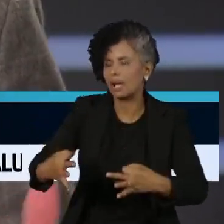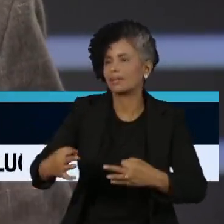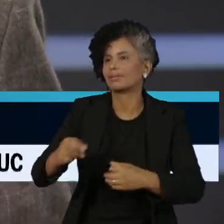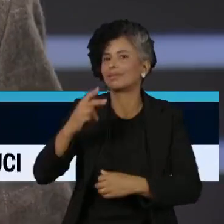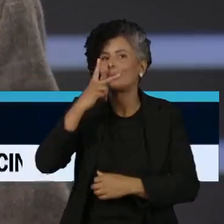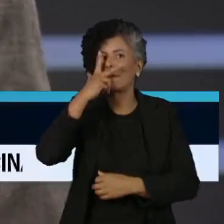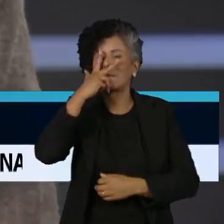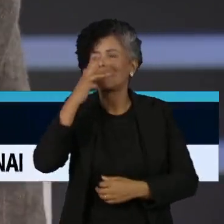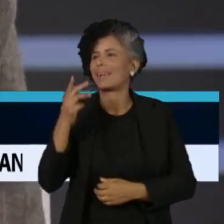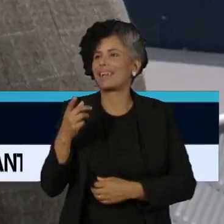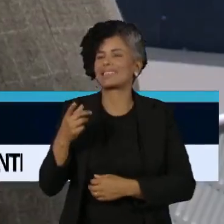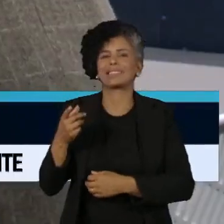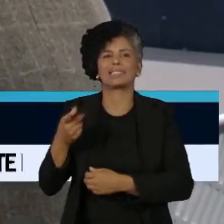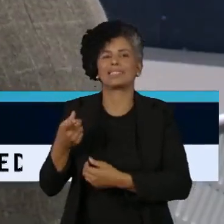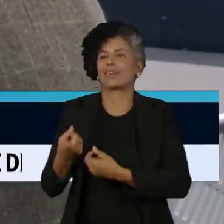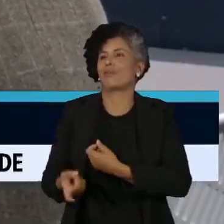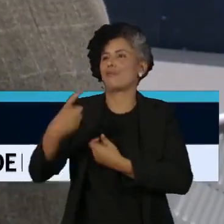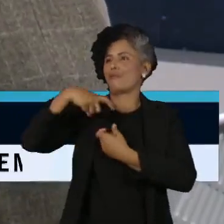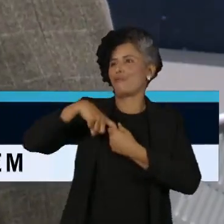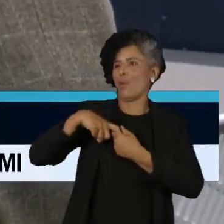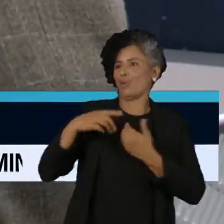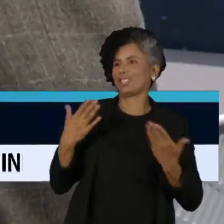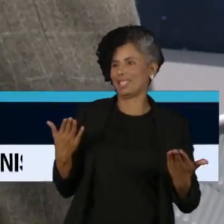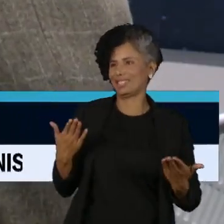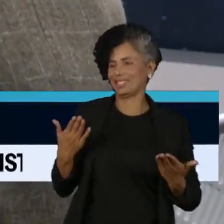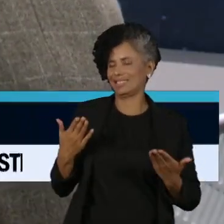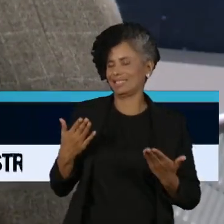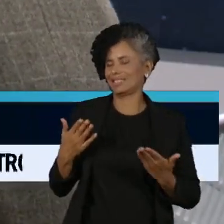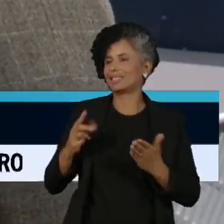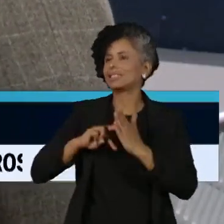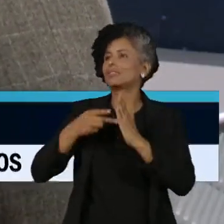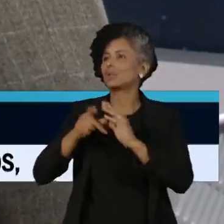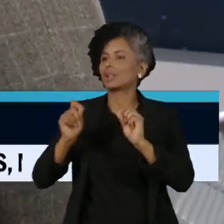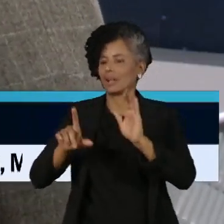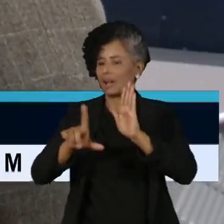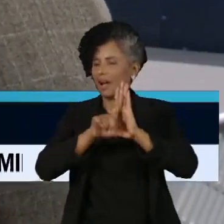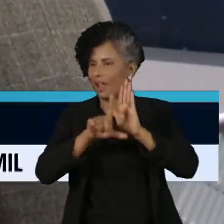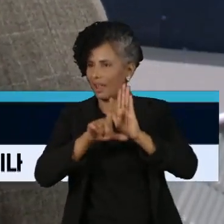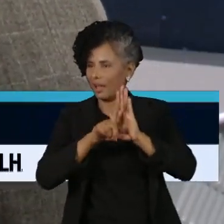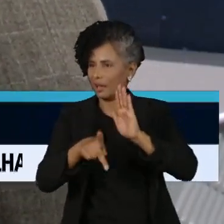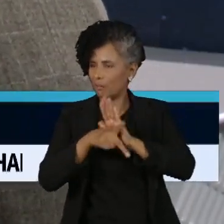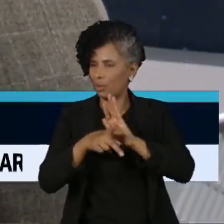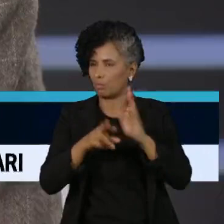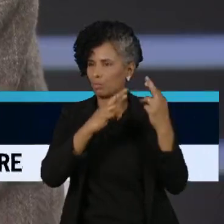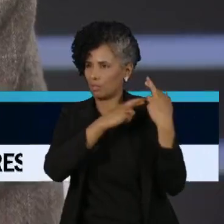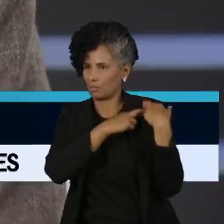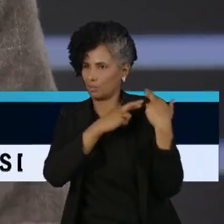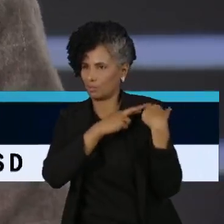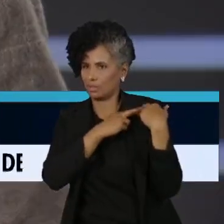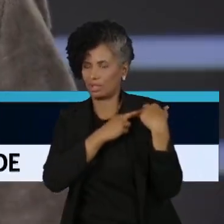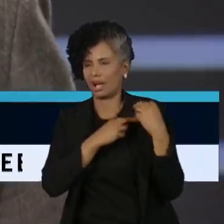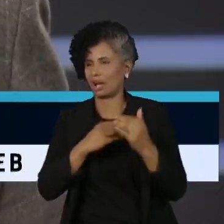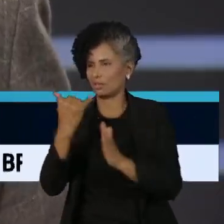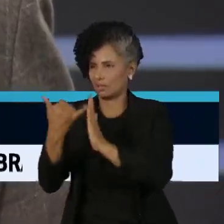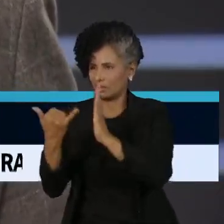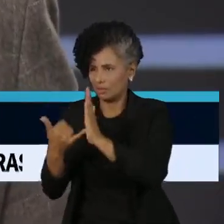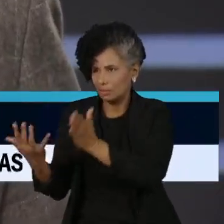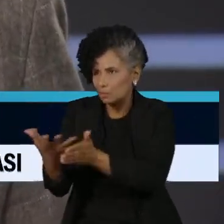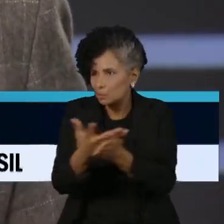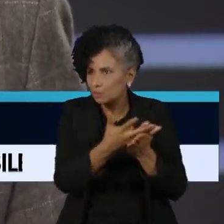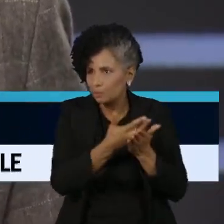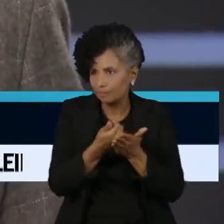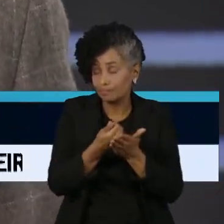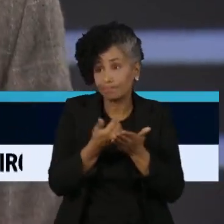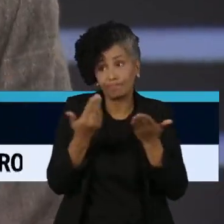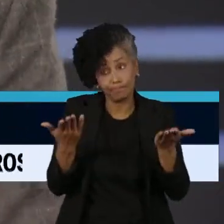que foram mudanças na lei de responsabilidade fiscal, que é de 2000. Uma das coisas da lei de responsabilidade fiscal diz, olha, a gente tem uma meta